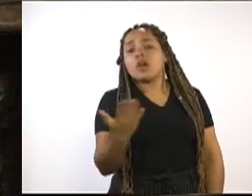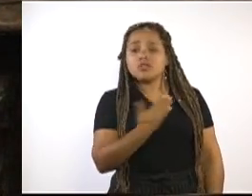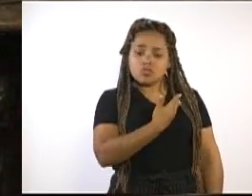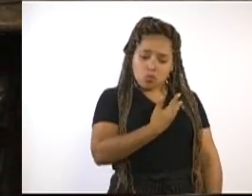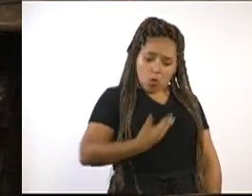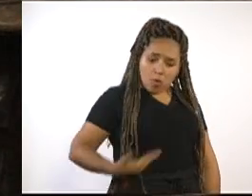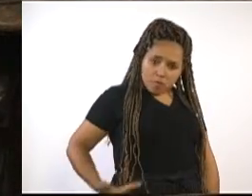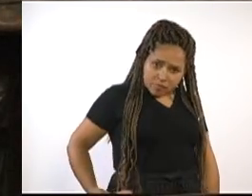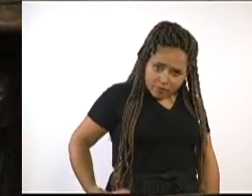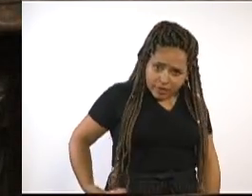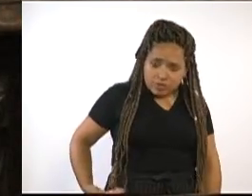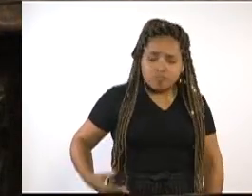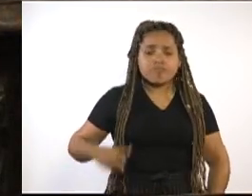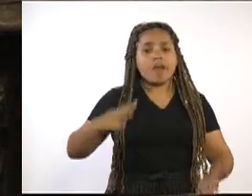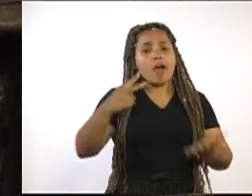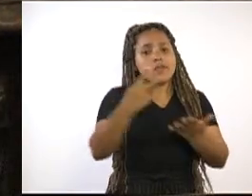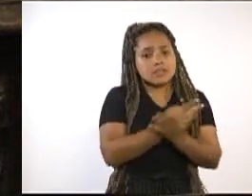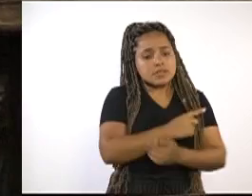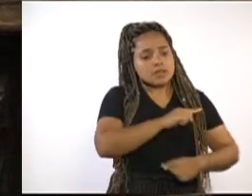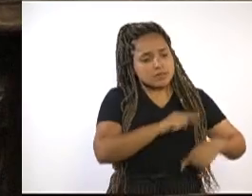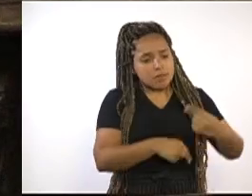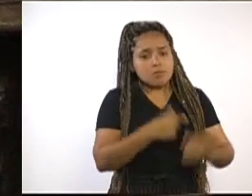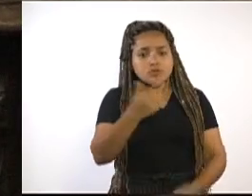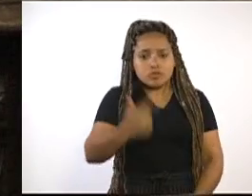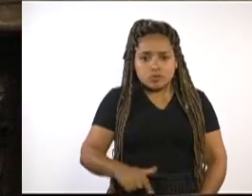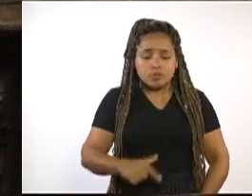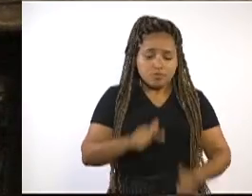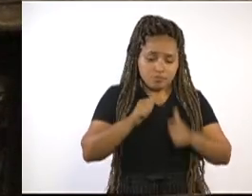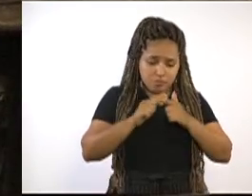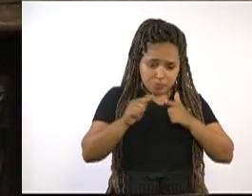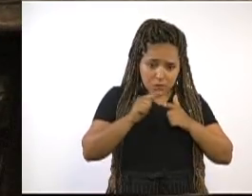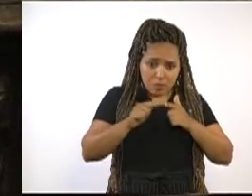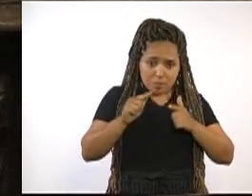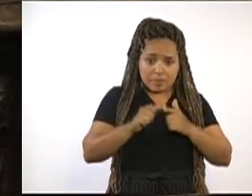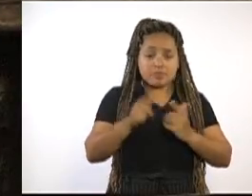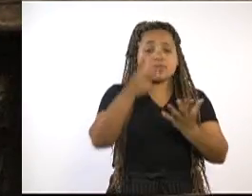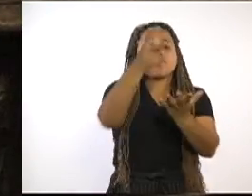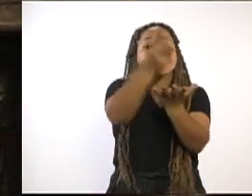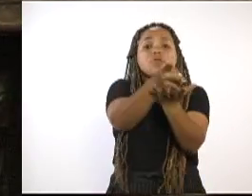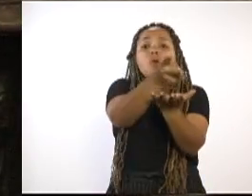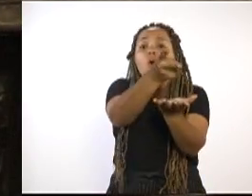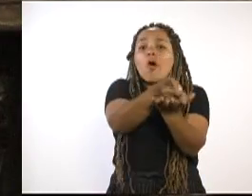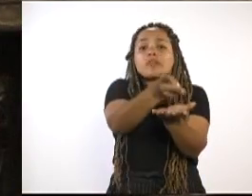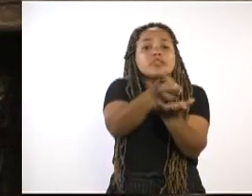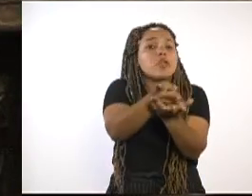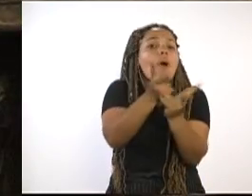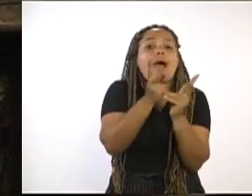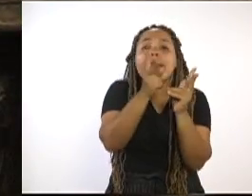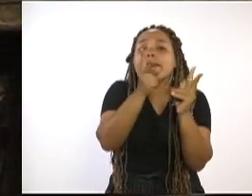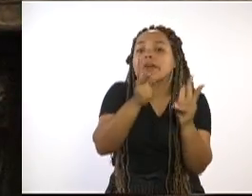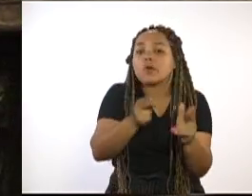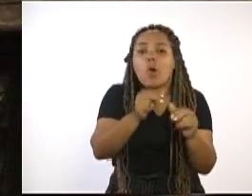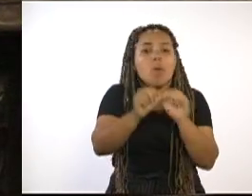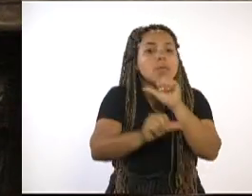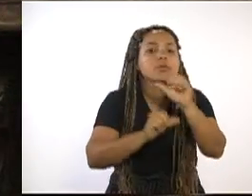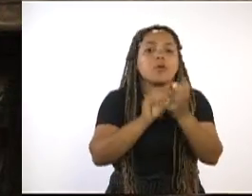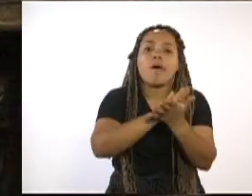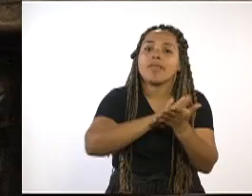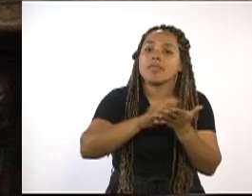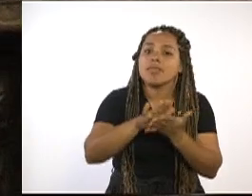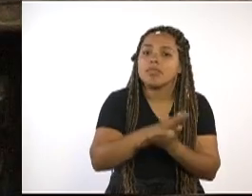nesta cidade, e os problemas continuaram persistindo e